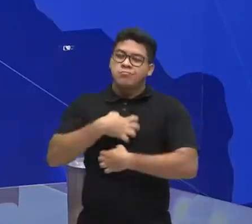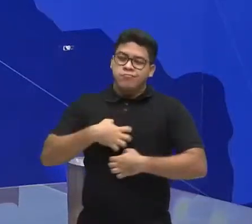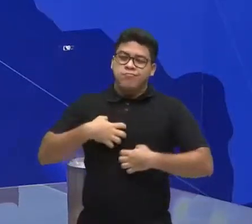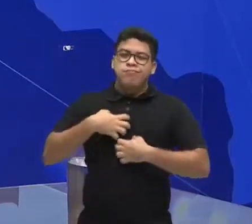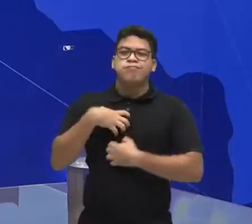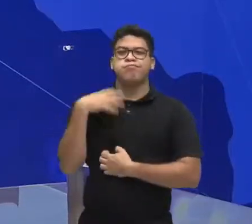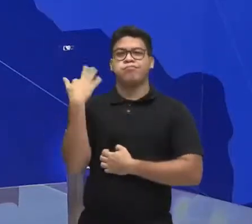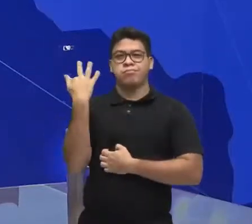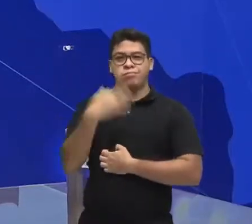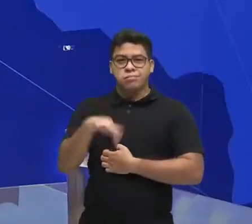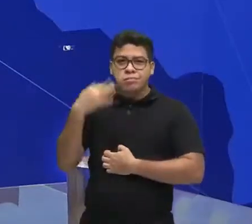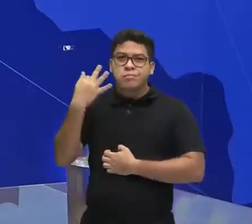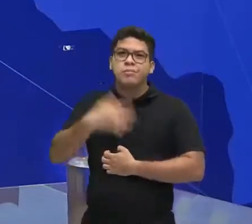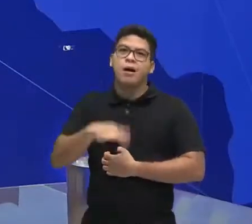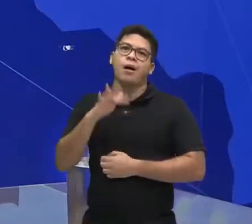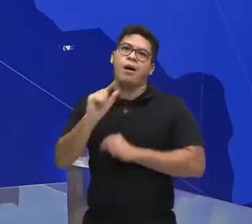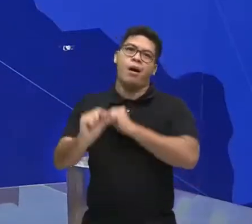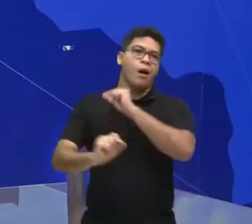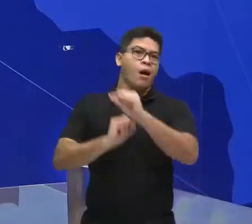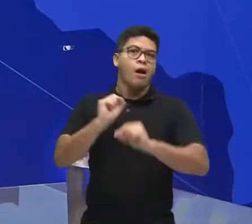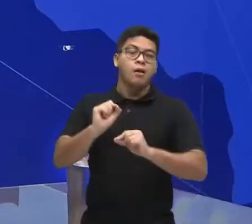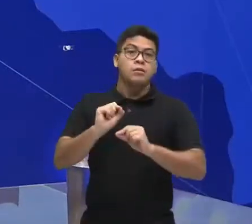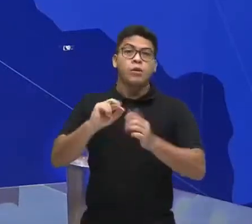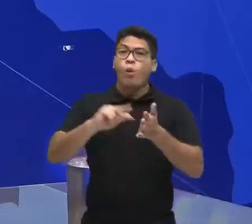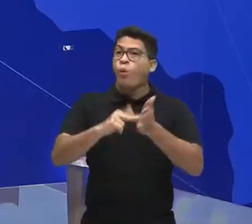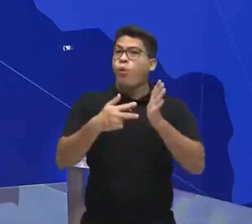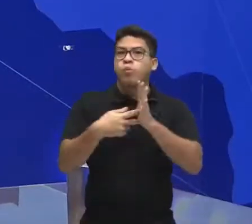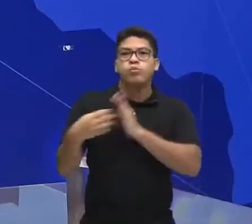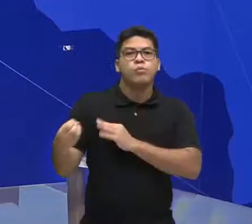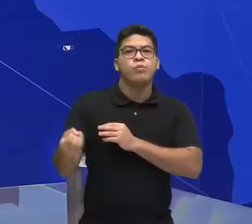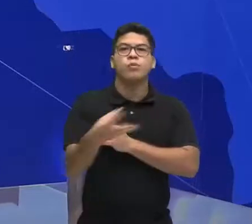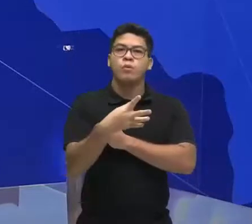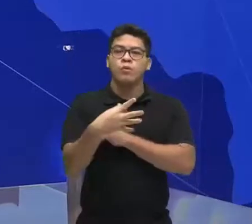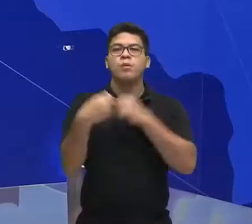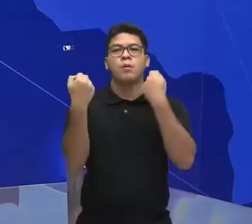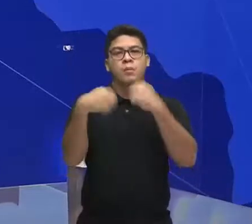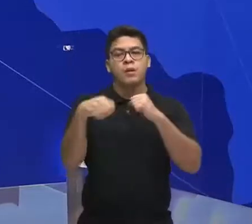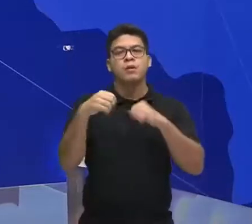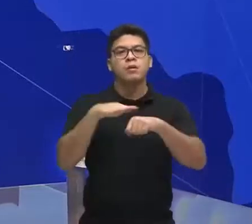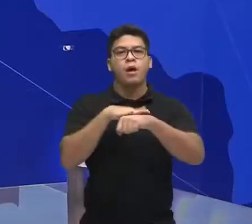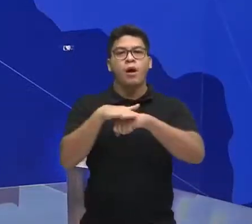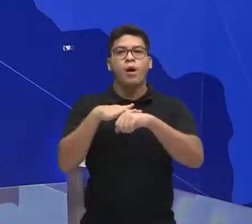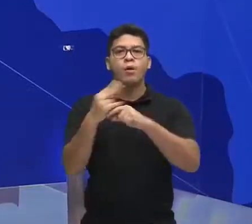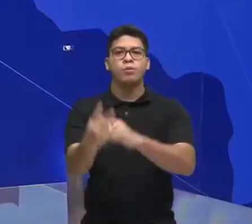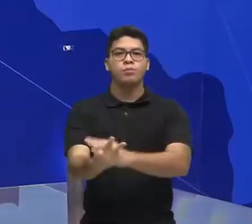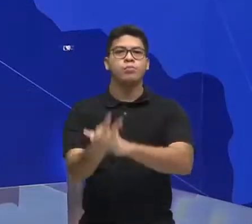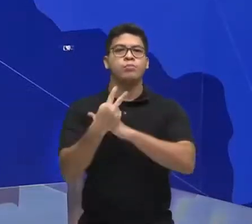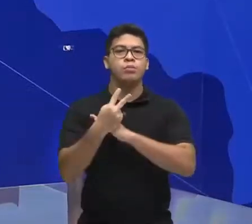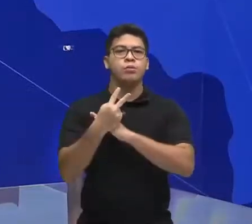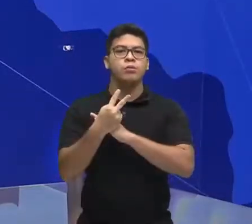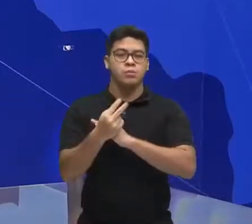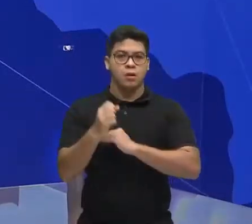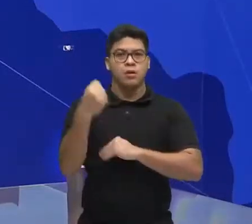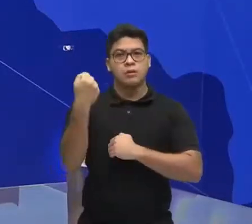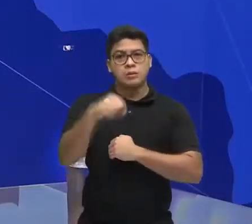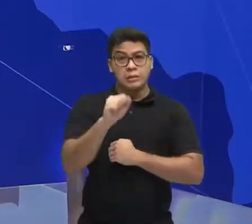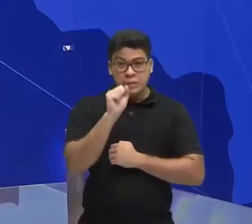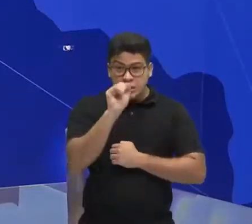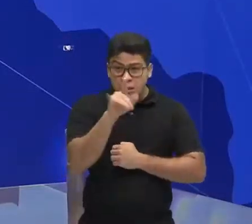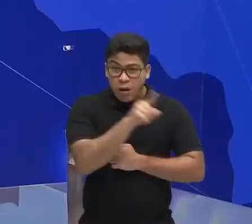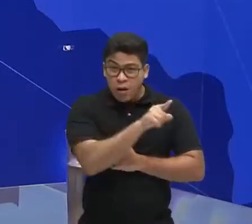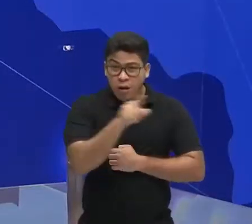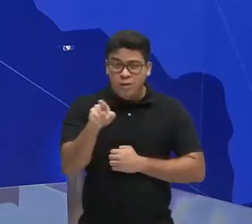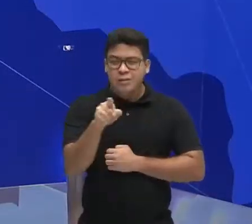consegue ressignificar, quando a gente consegue a partir da ajuda, por isso que é muito importante pedir ajuda, né? Se você está em sofrimento,